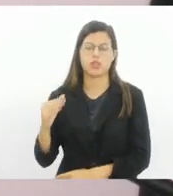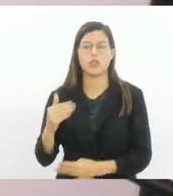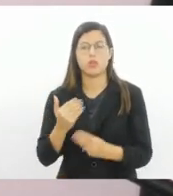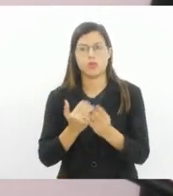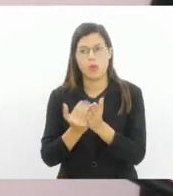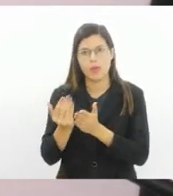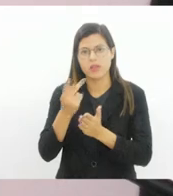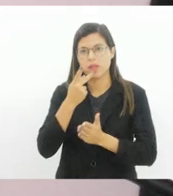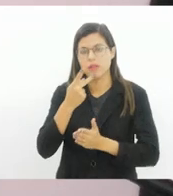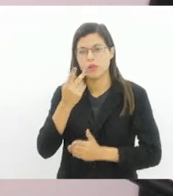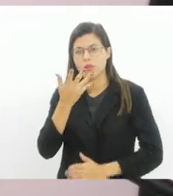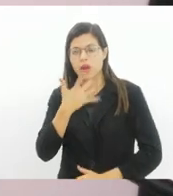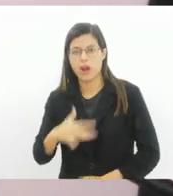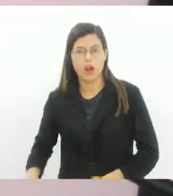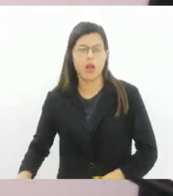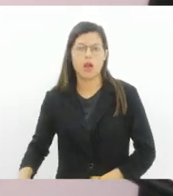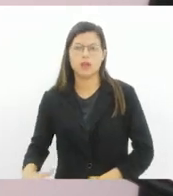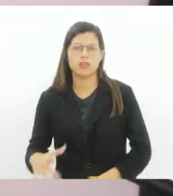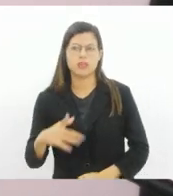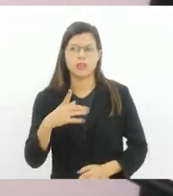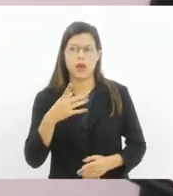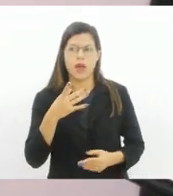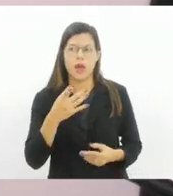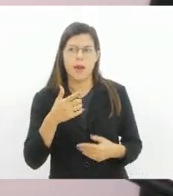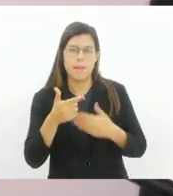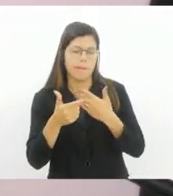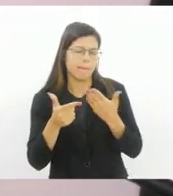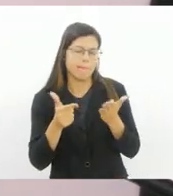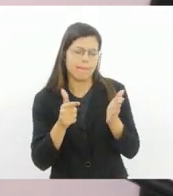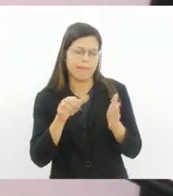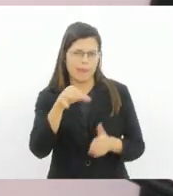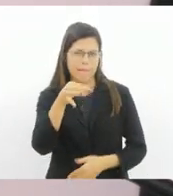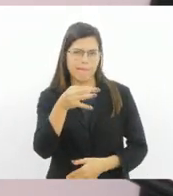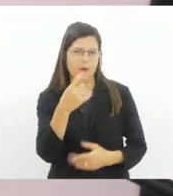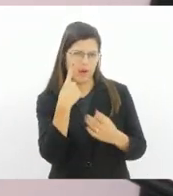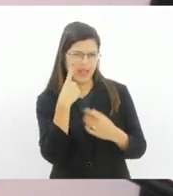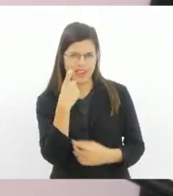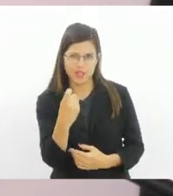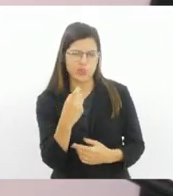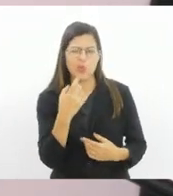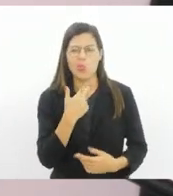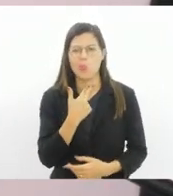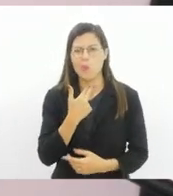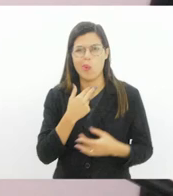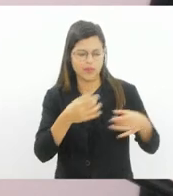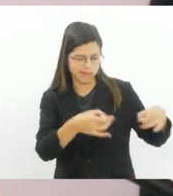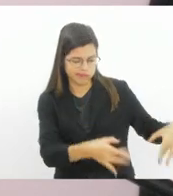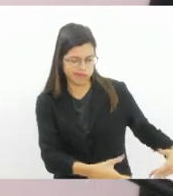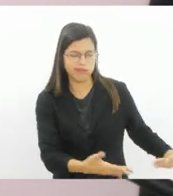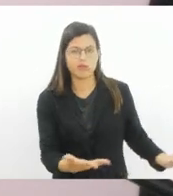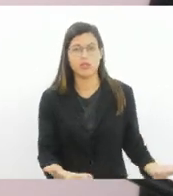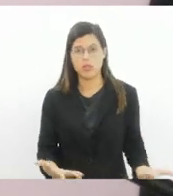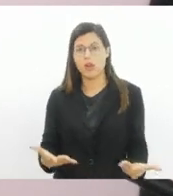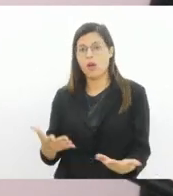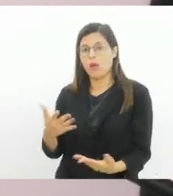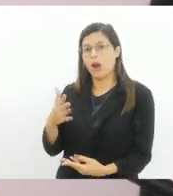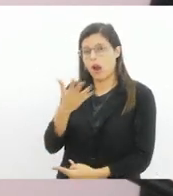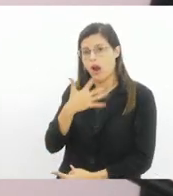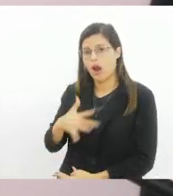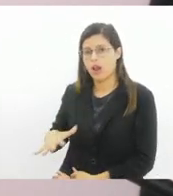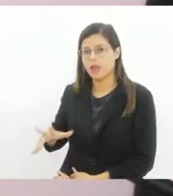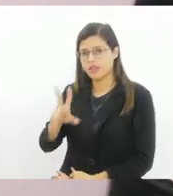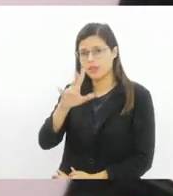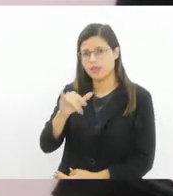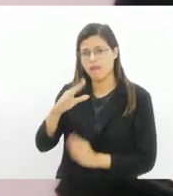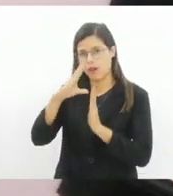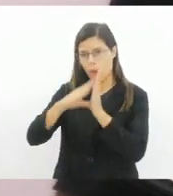não joga um papel no chão, normalmente ela vai falar para o pai, para a mãe, não joga o papel no chão. Então, é importante que a gente tenha esse trabalho também